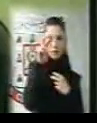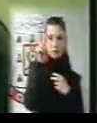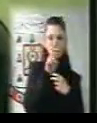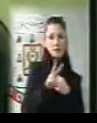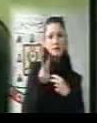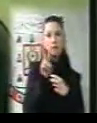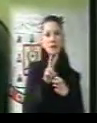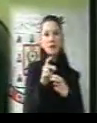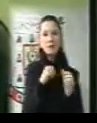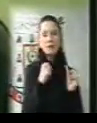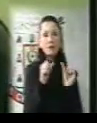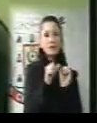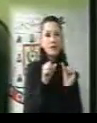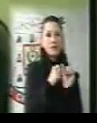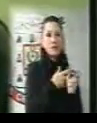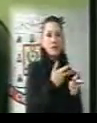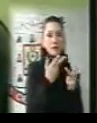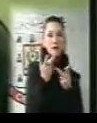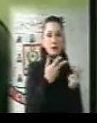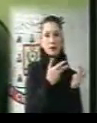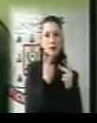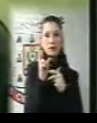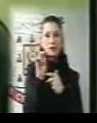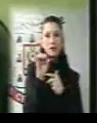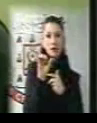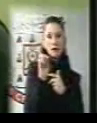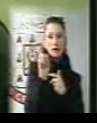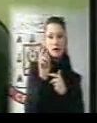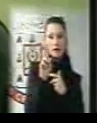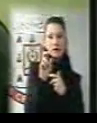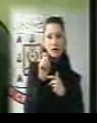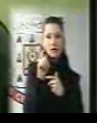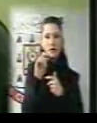vereadores, fazer uma visita tanto na via rápida quanto